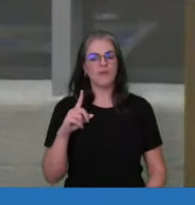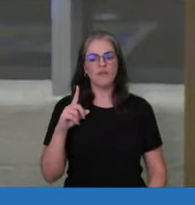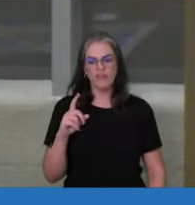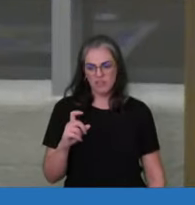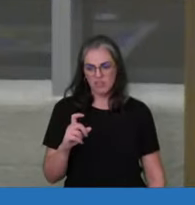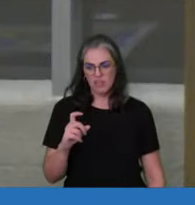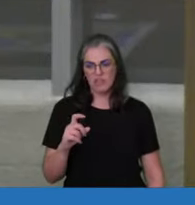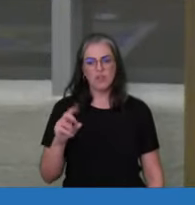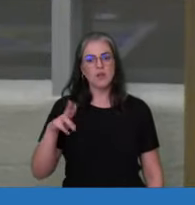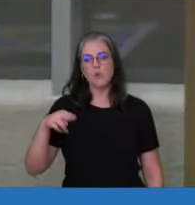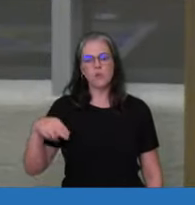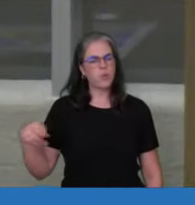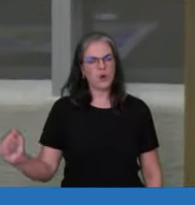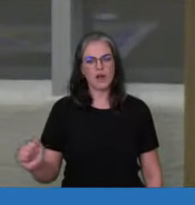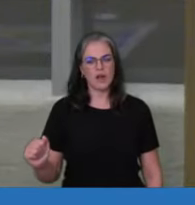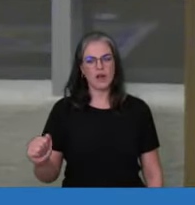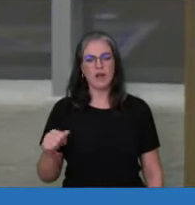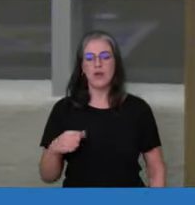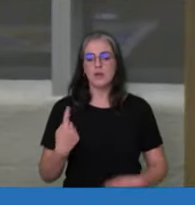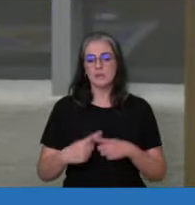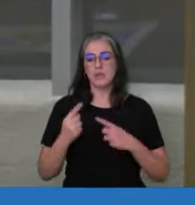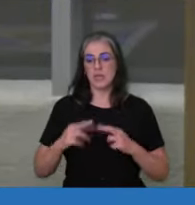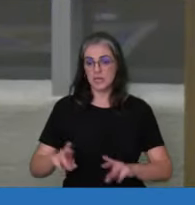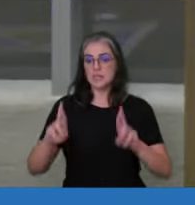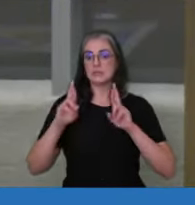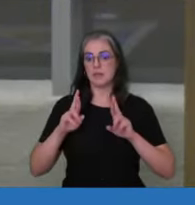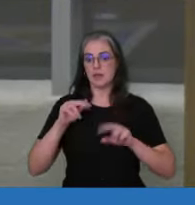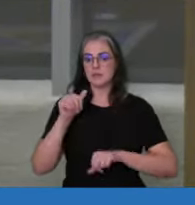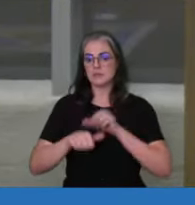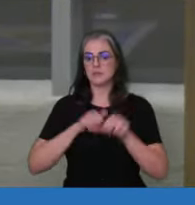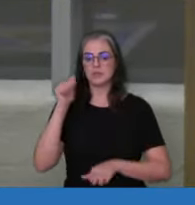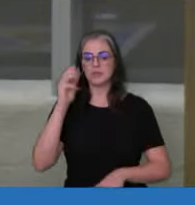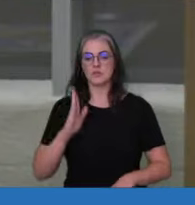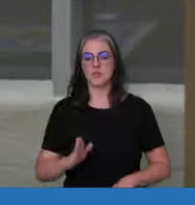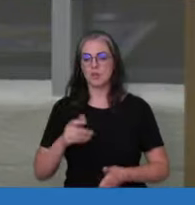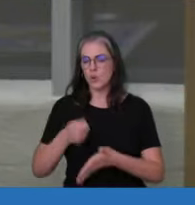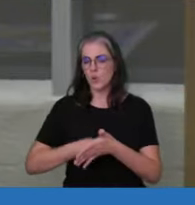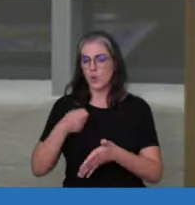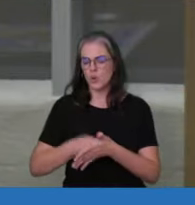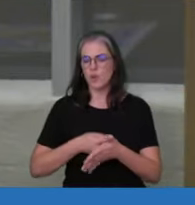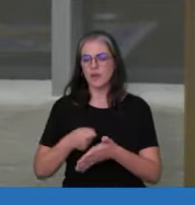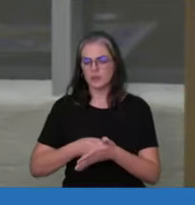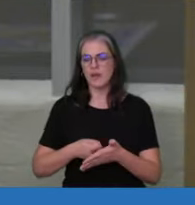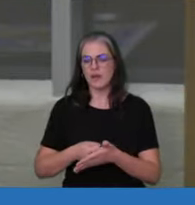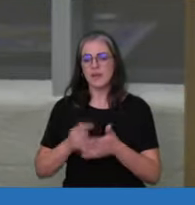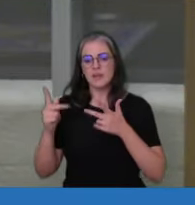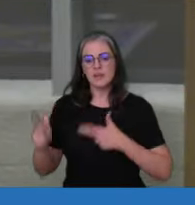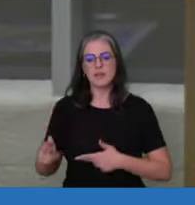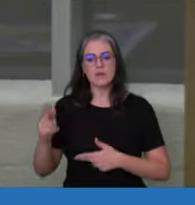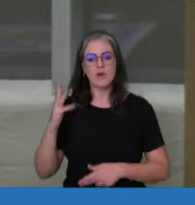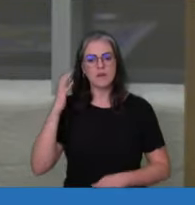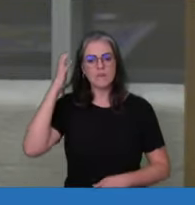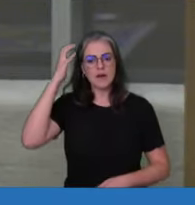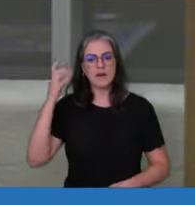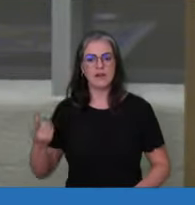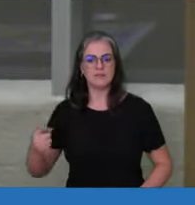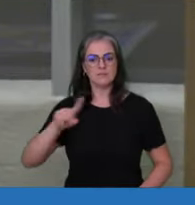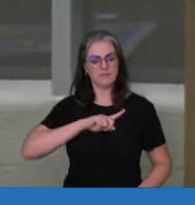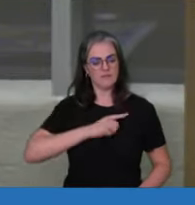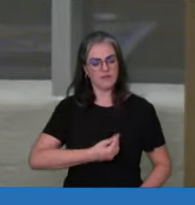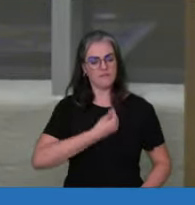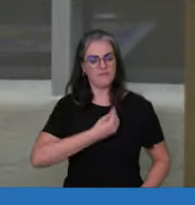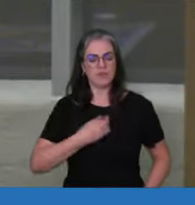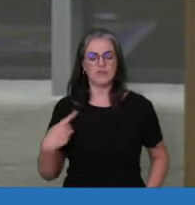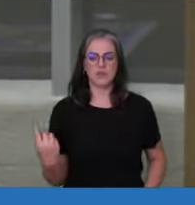porque a esperança da refundação do Brasil, através da luta representada por Marielle Franco, permanece viva em nós, e é